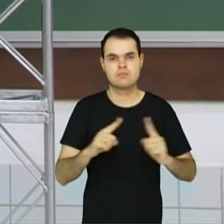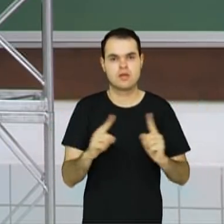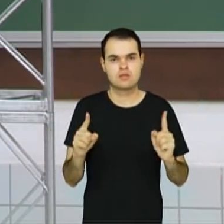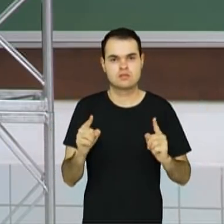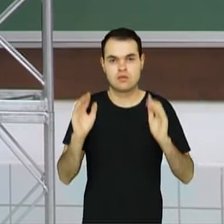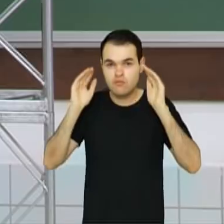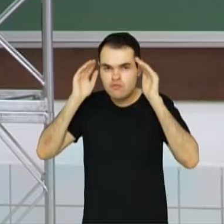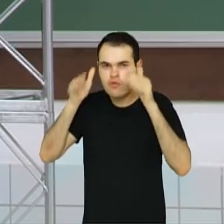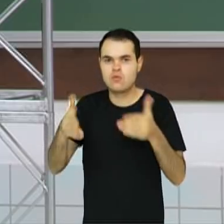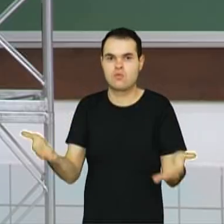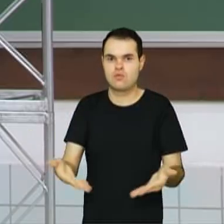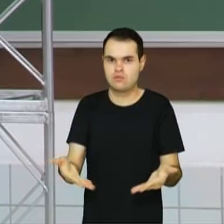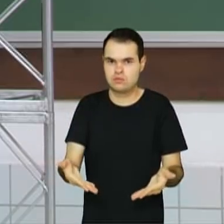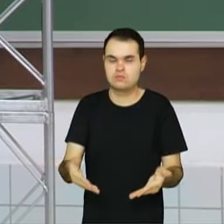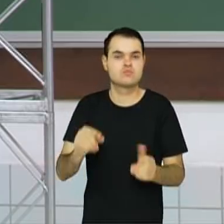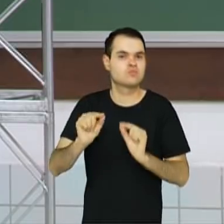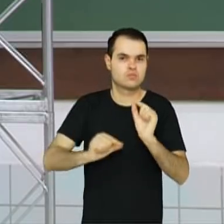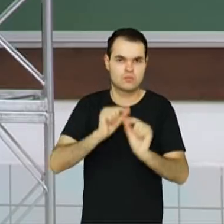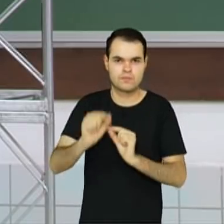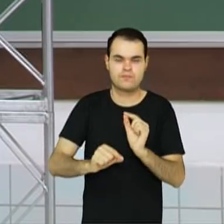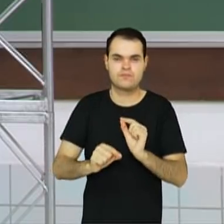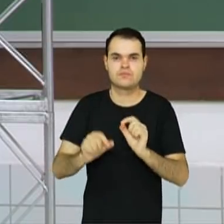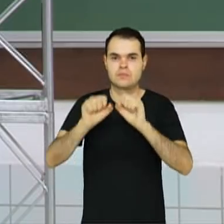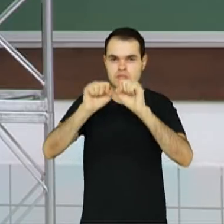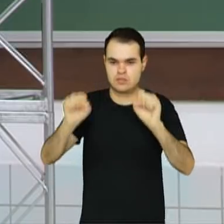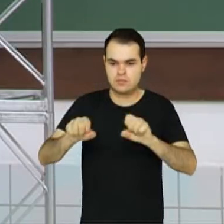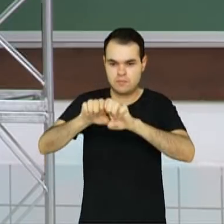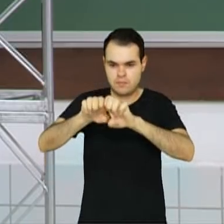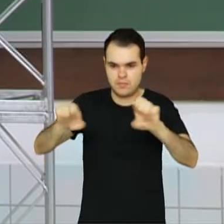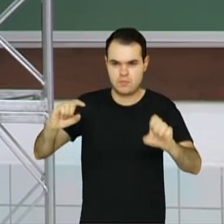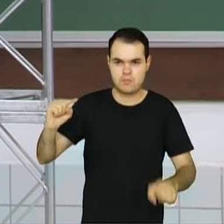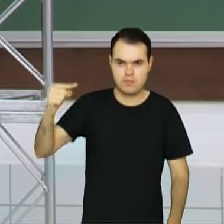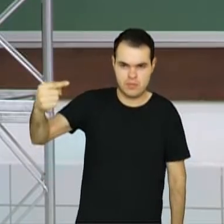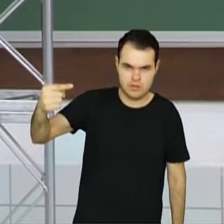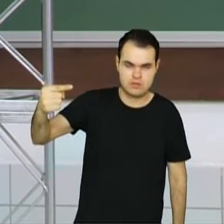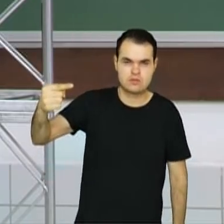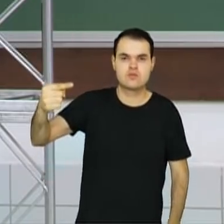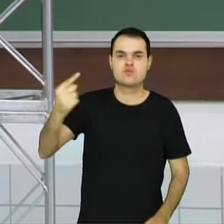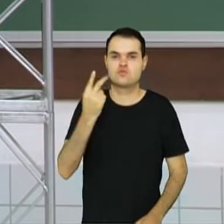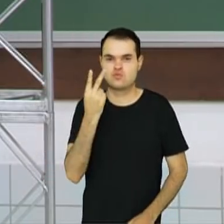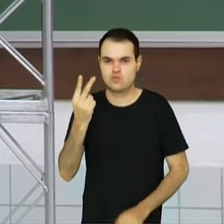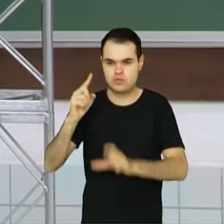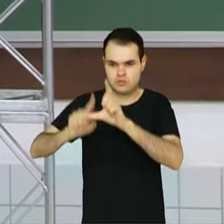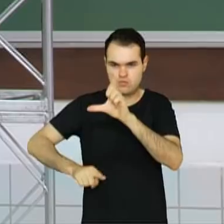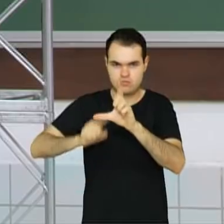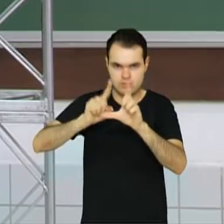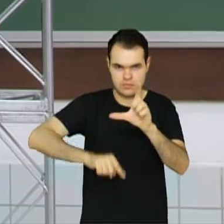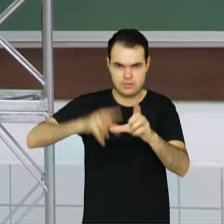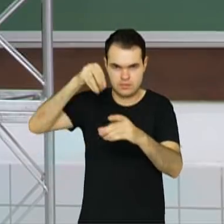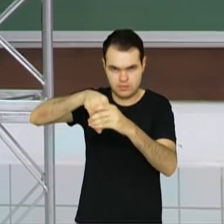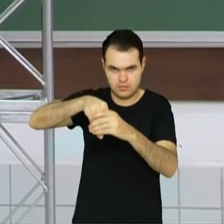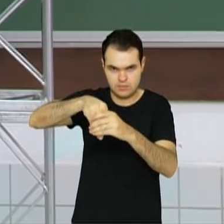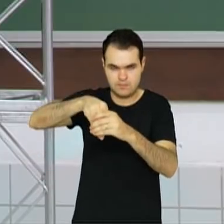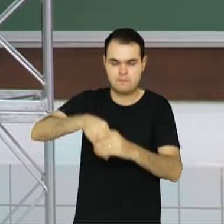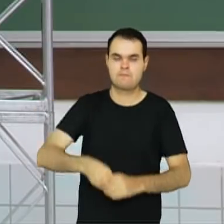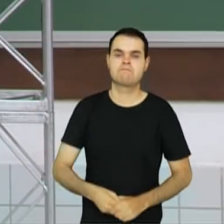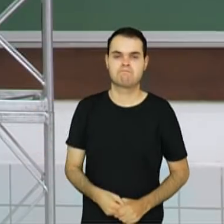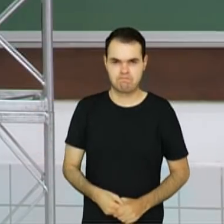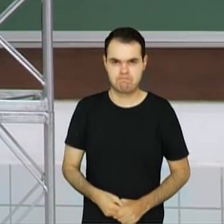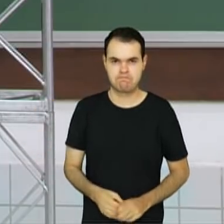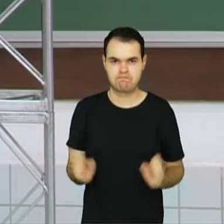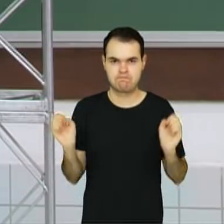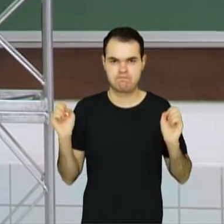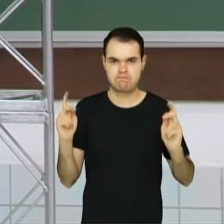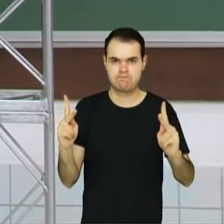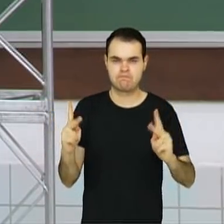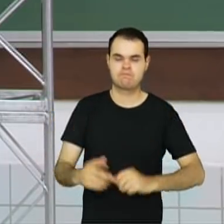vamos concentrar no nosso objeto de estudo, que é o quê? Sistema de equações do primeiro grau com 2 incógnitas. 2 equações, 2 incógnitas.